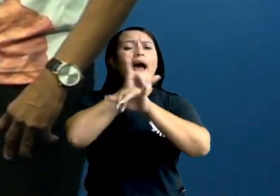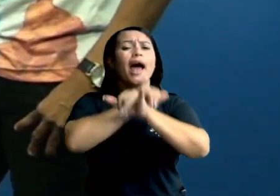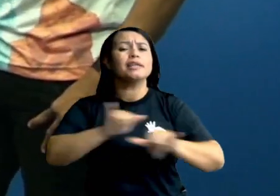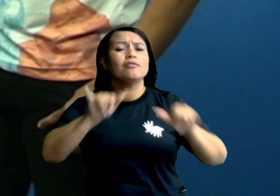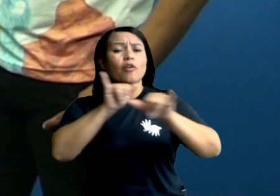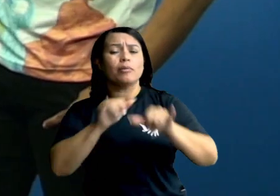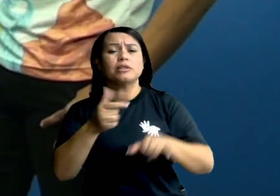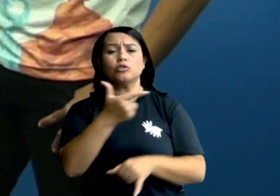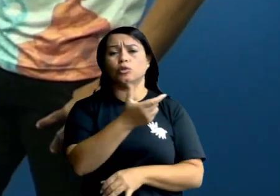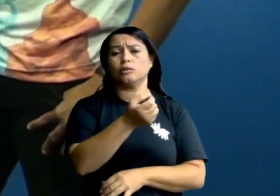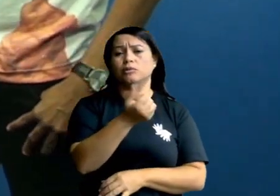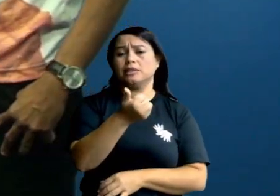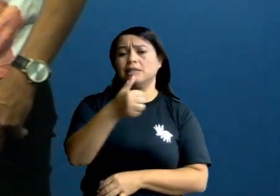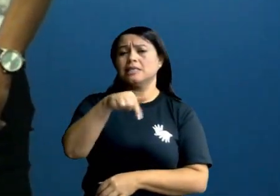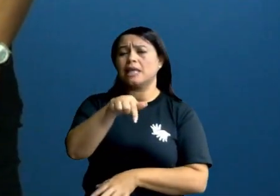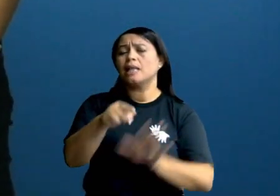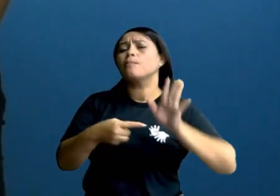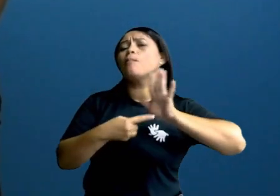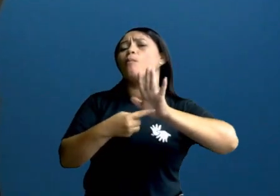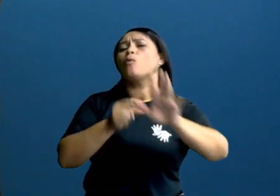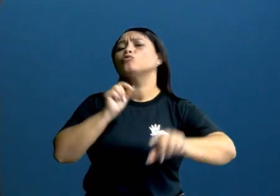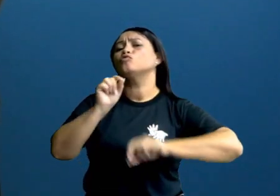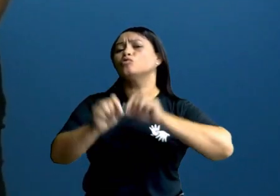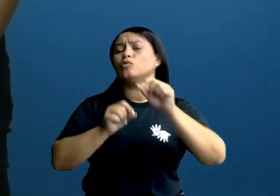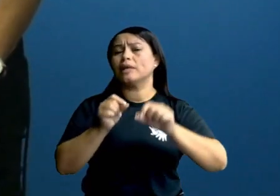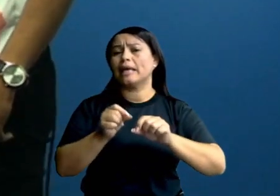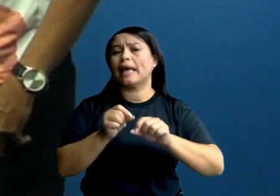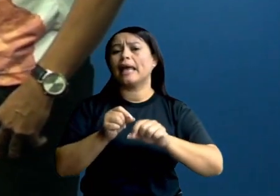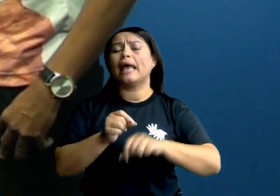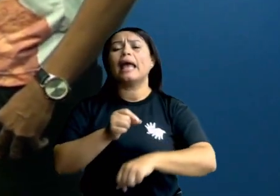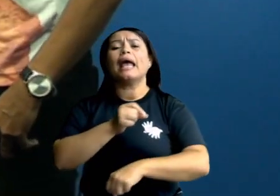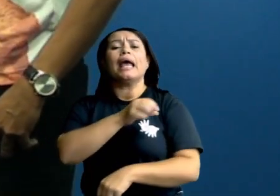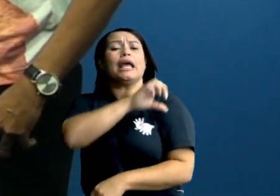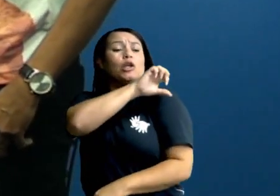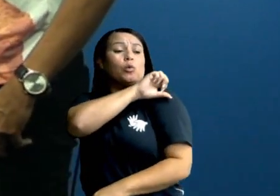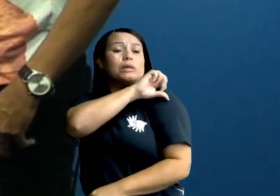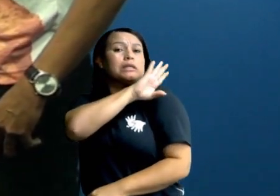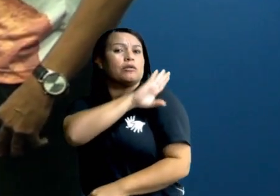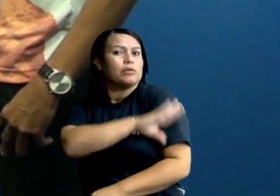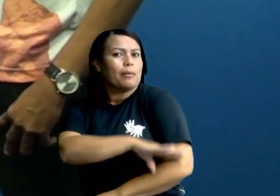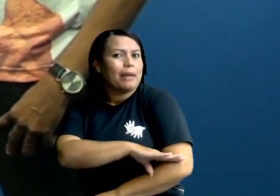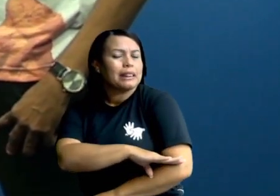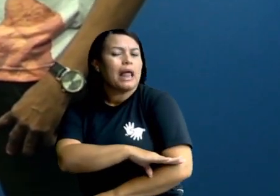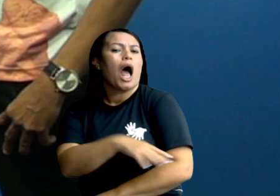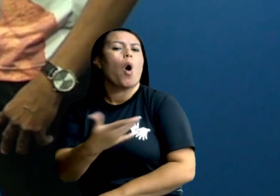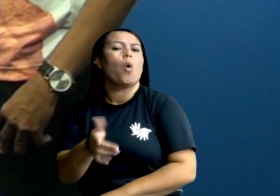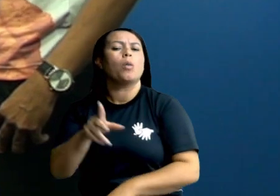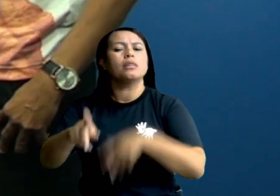de 2017 mostram o seguinte, tá? Que no ensino fundamental, né, da população que está inserida